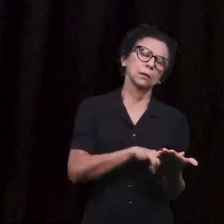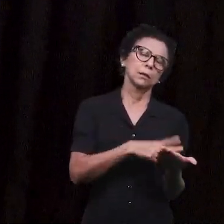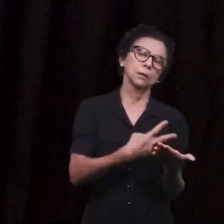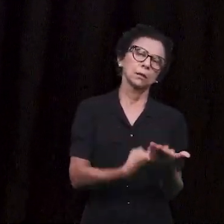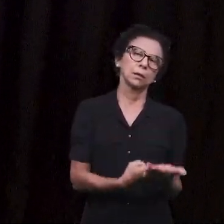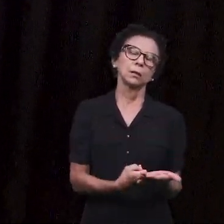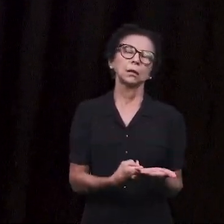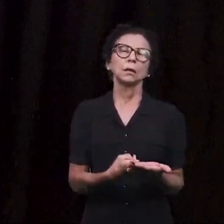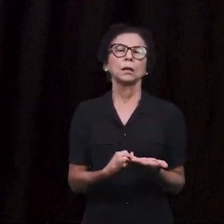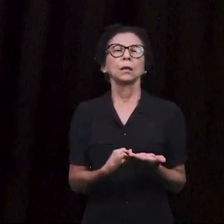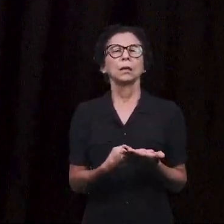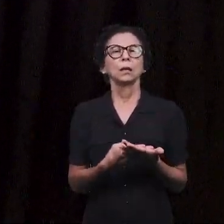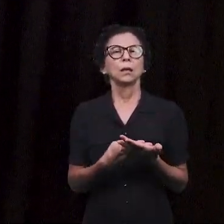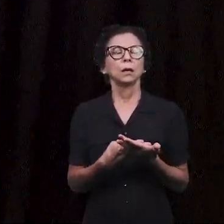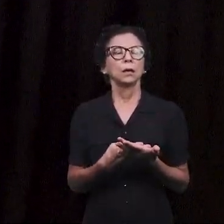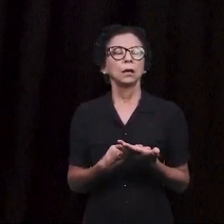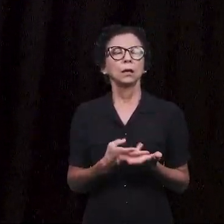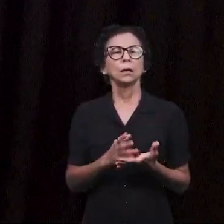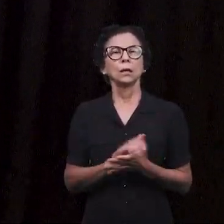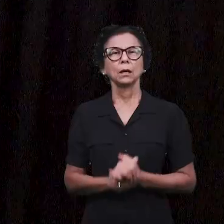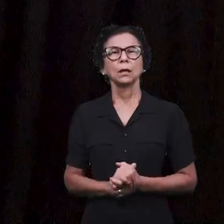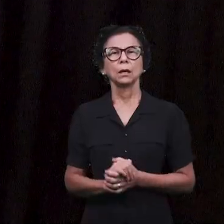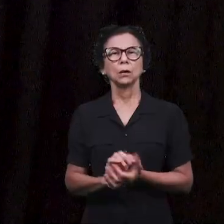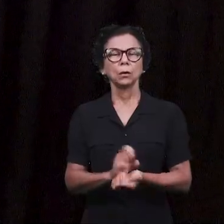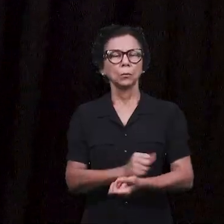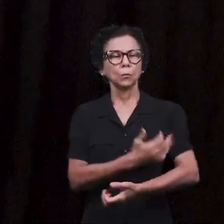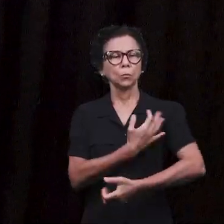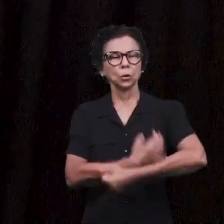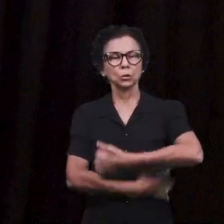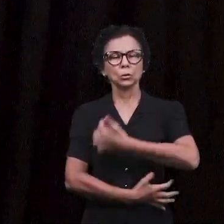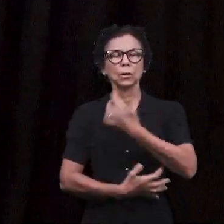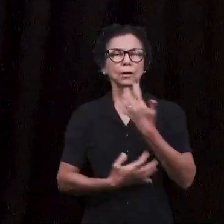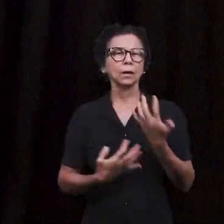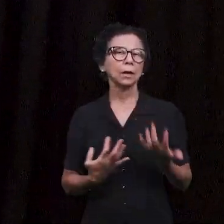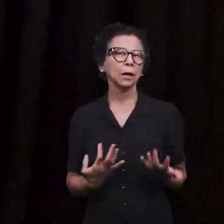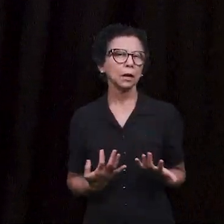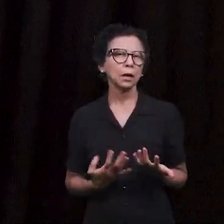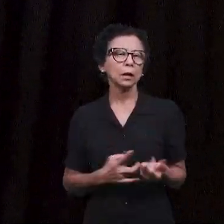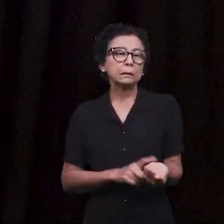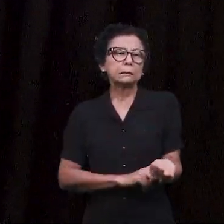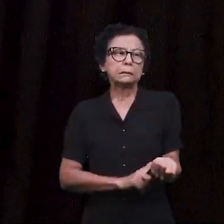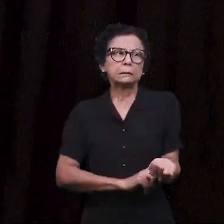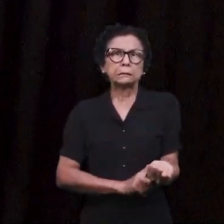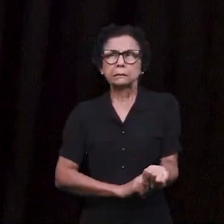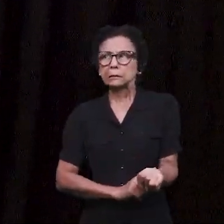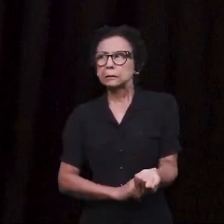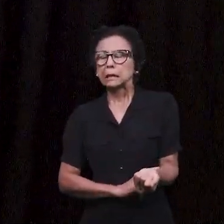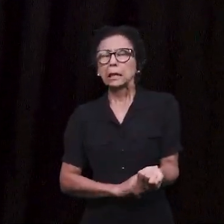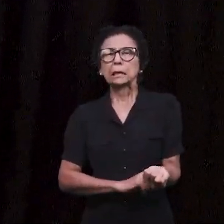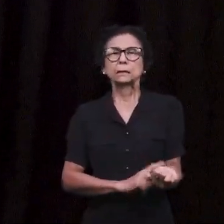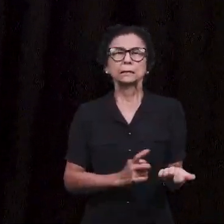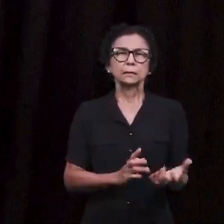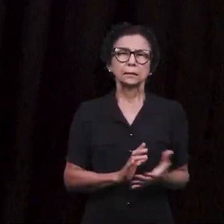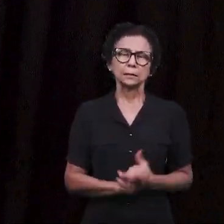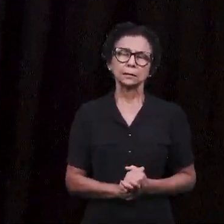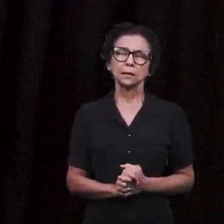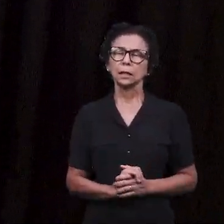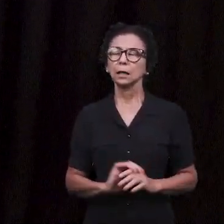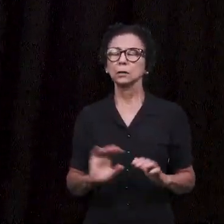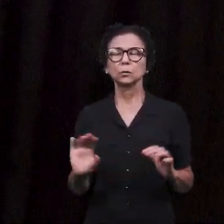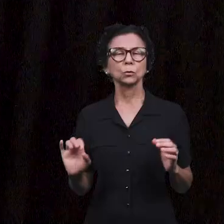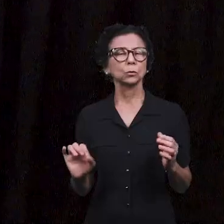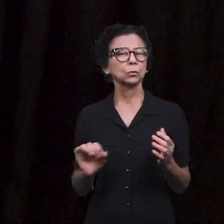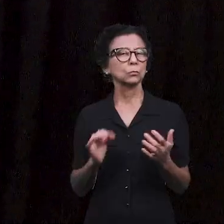emocional. Tudo isso envolve, na verdade, essa questão do estresse da célula cerebral, desenvolvendo um